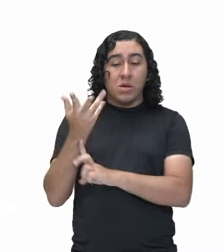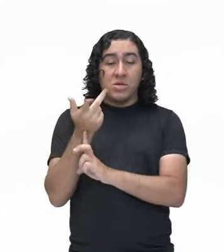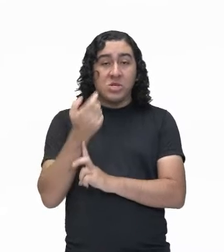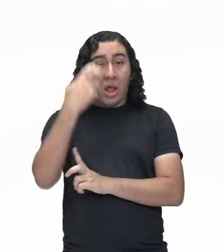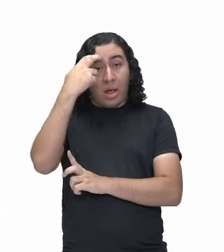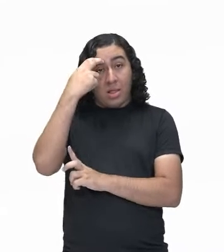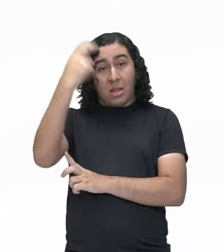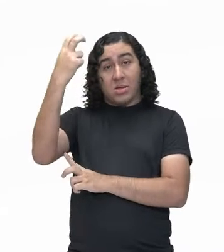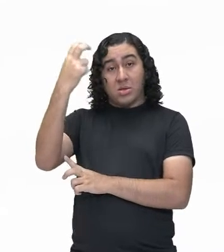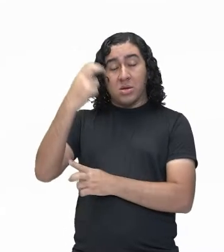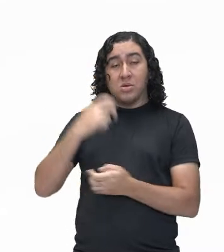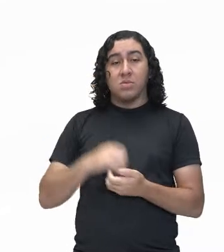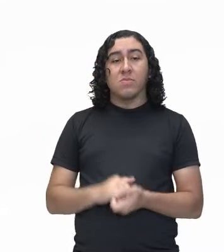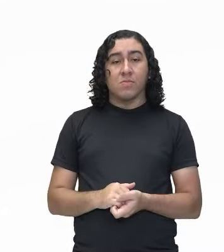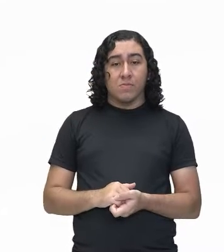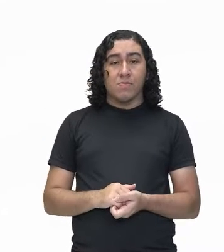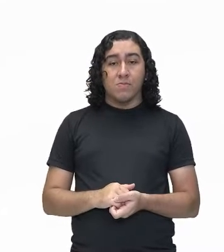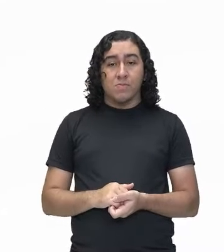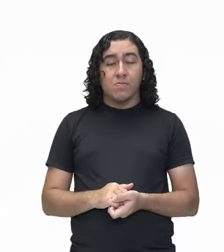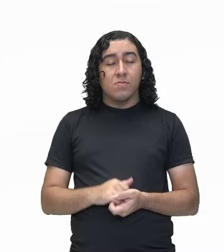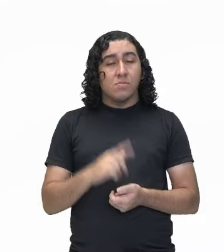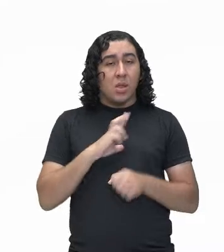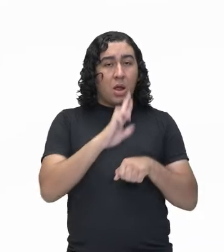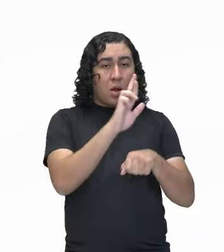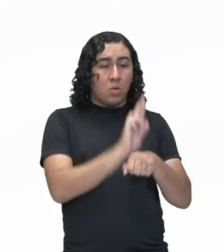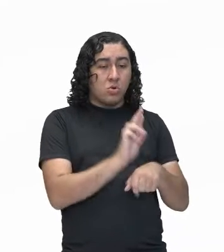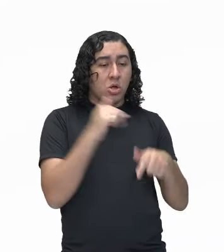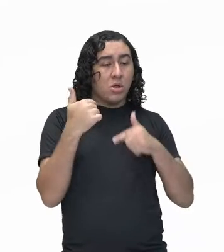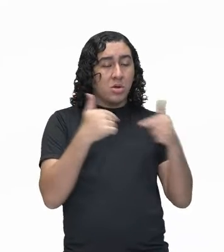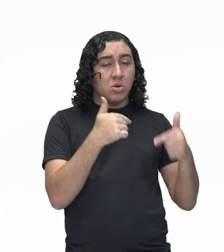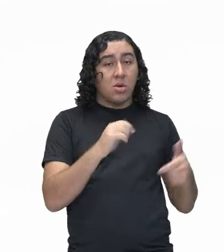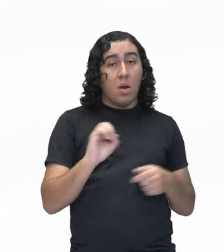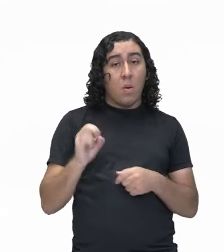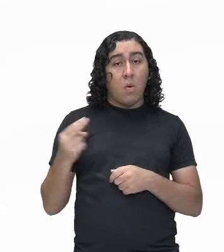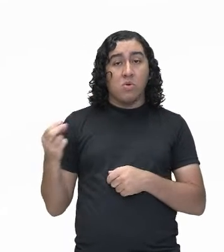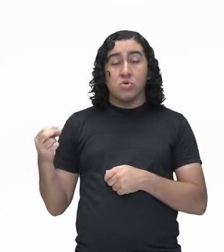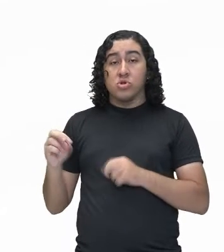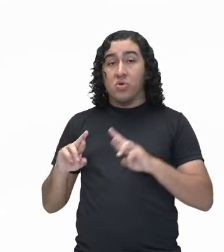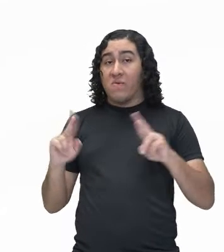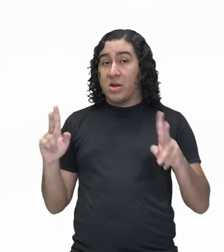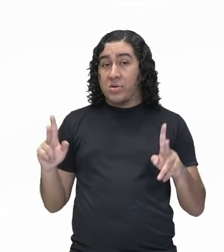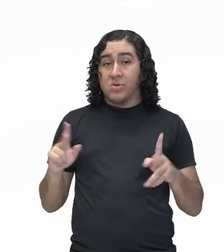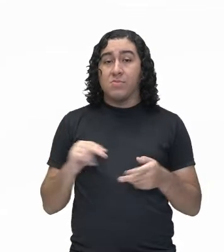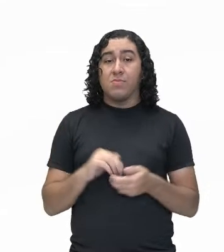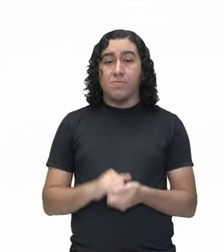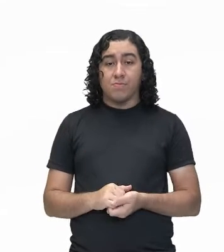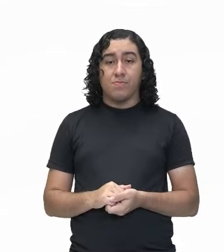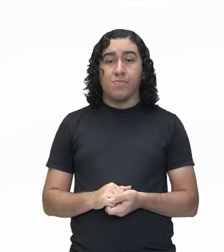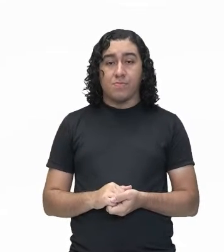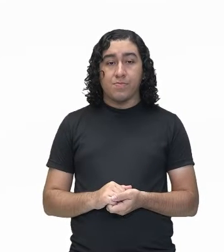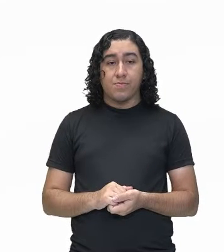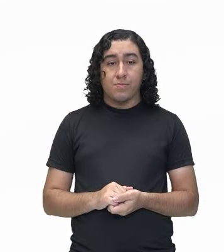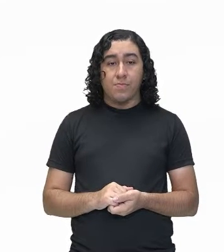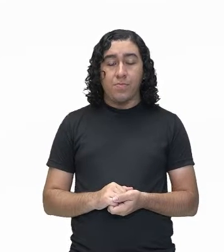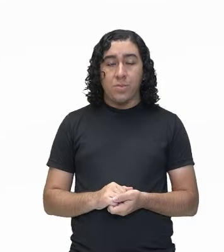sejam esses recursos tradicionais ou inovadores. Então, como